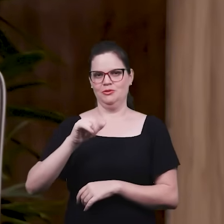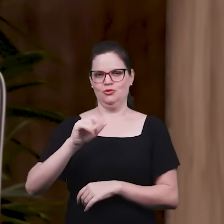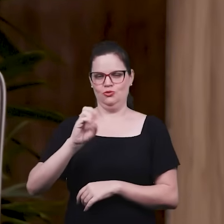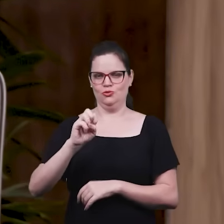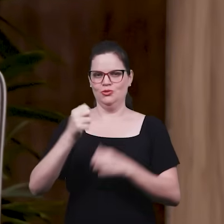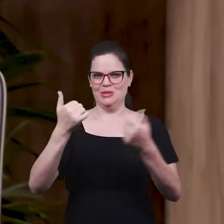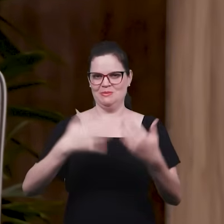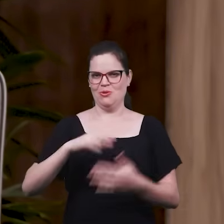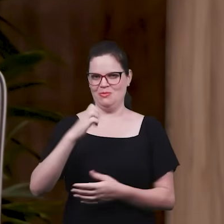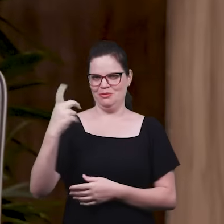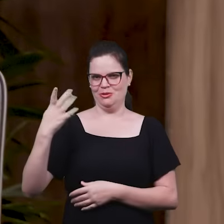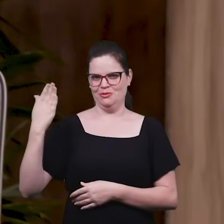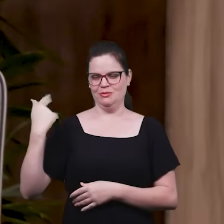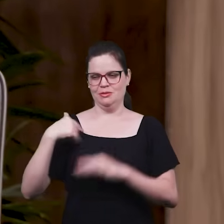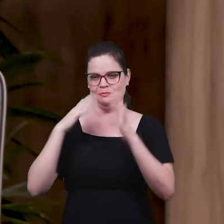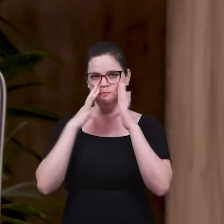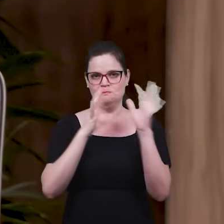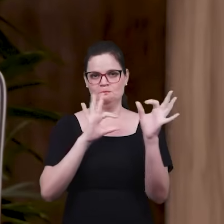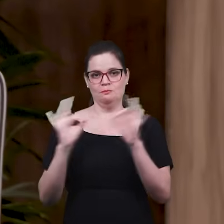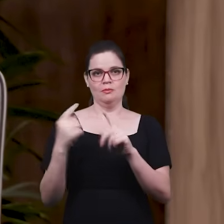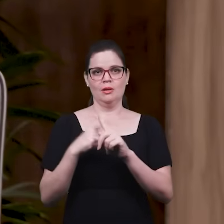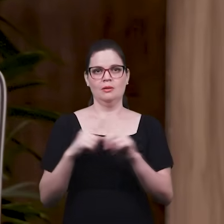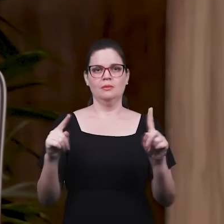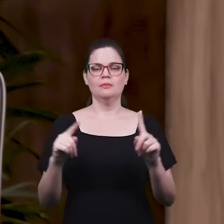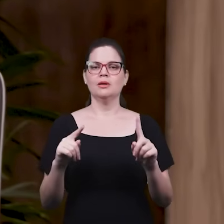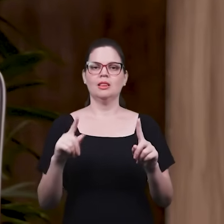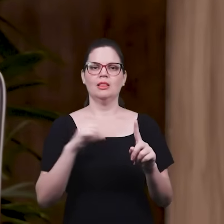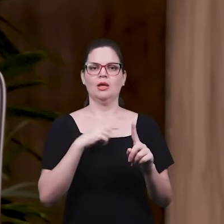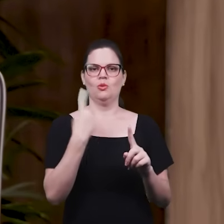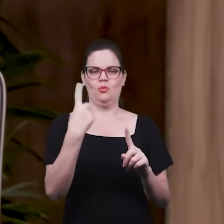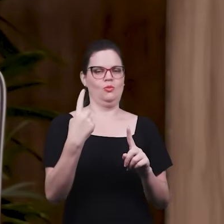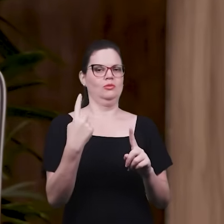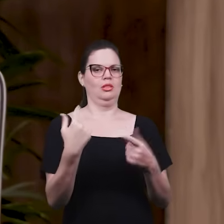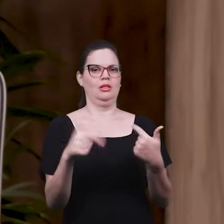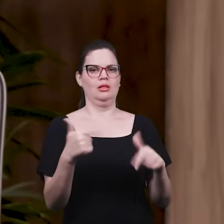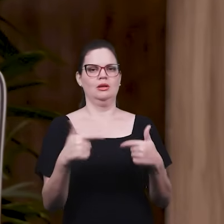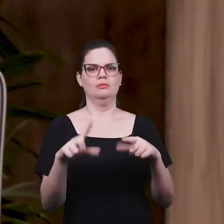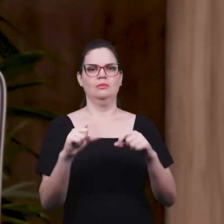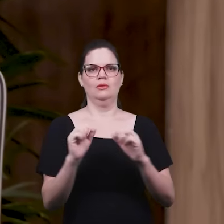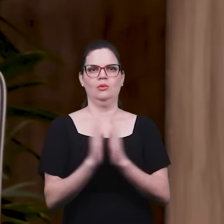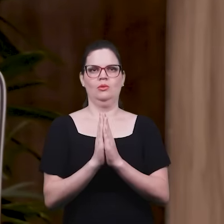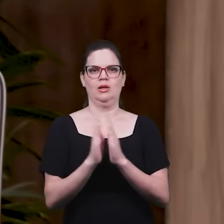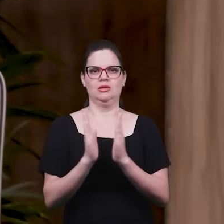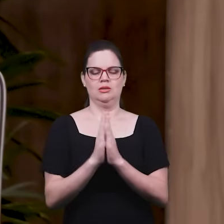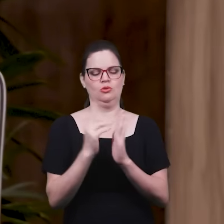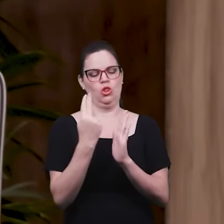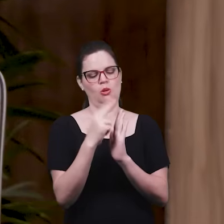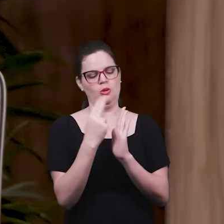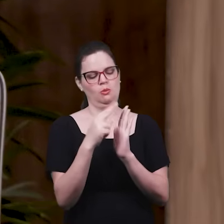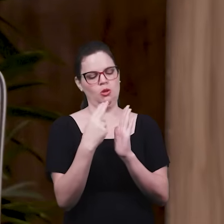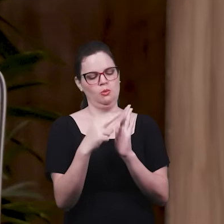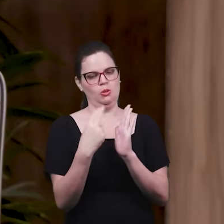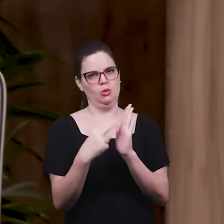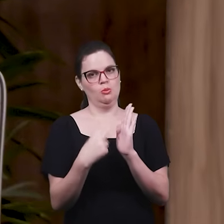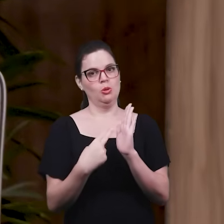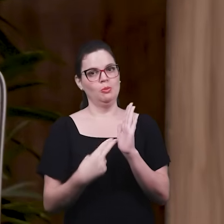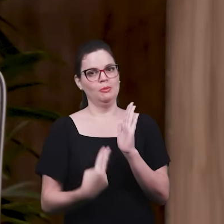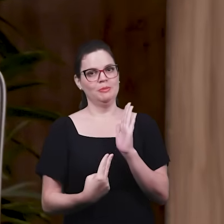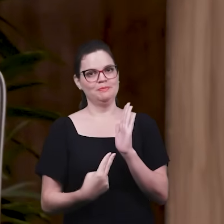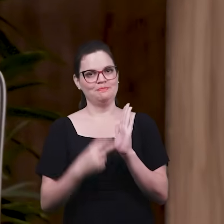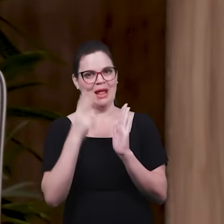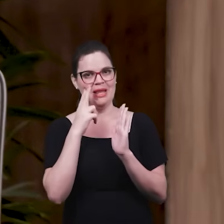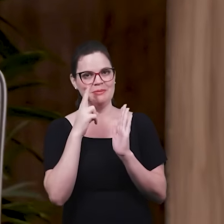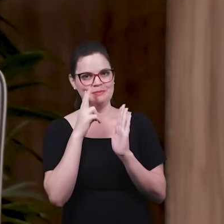Laís, e um trabalho que tem sido feito por muitas igrejas é a oração nominal. Como nós temos